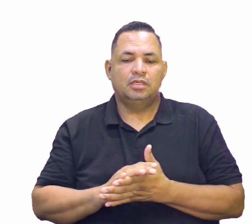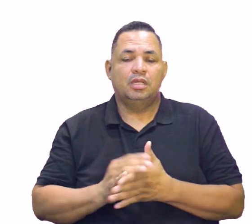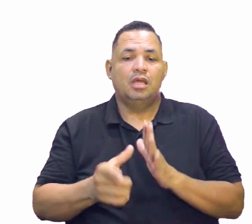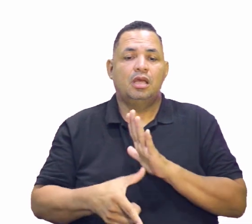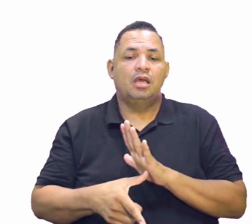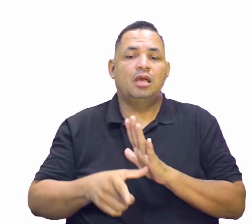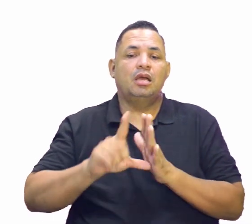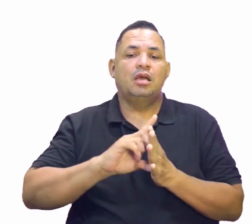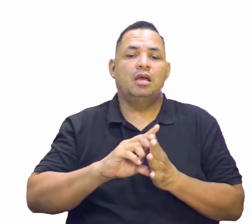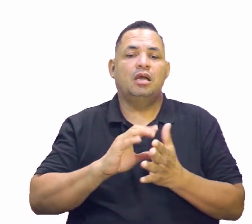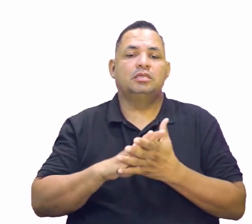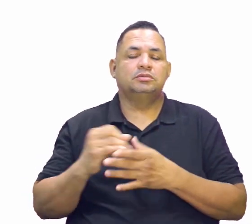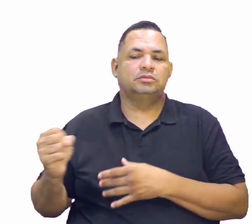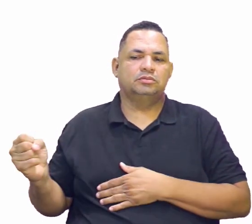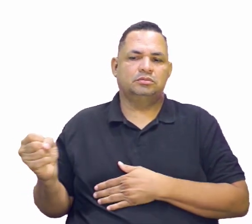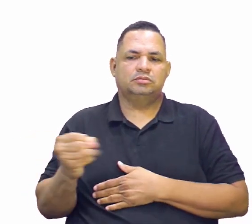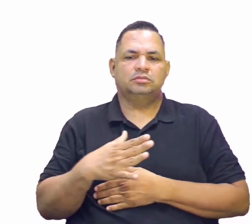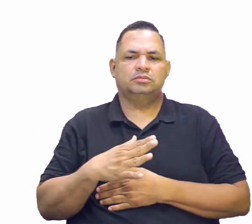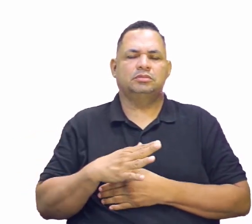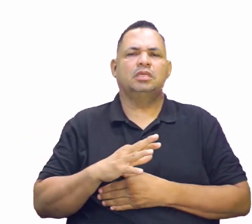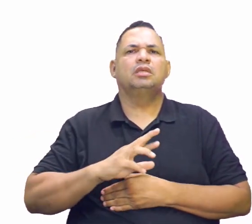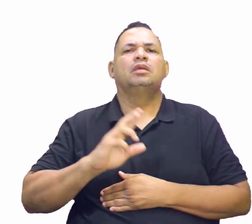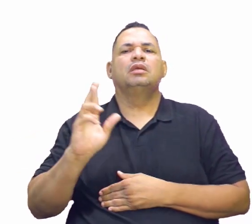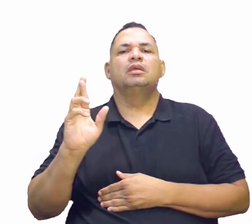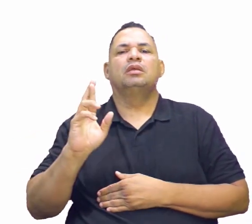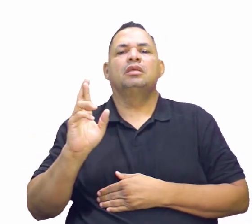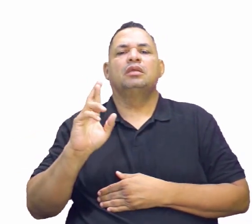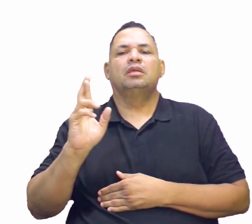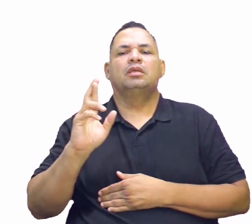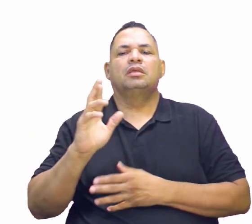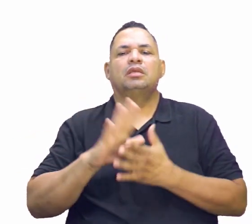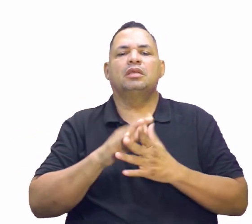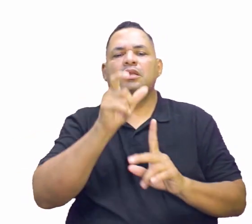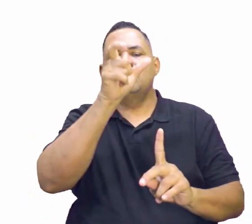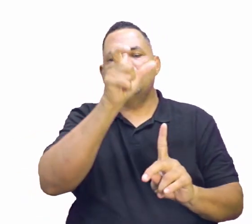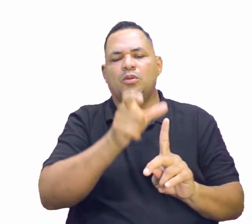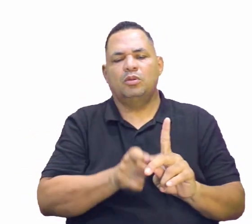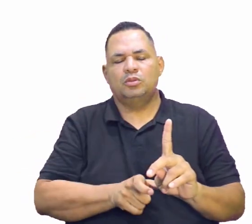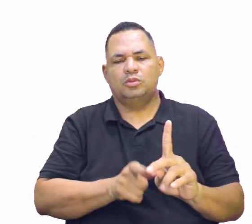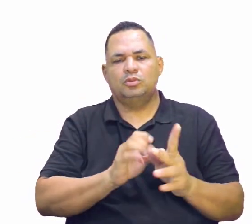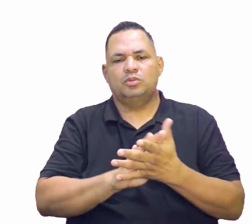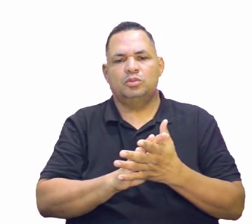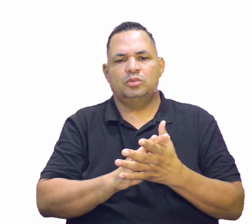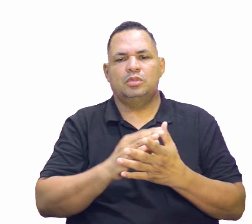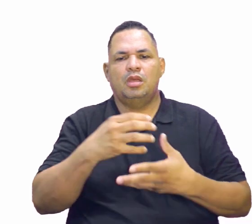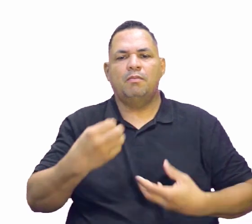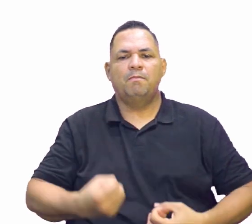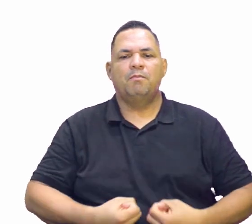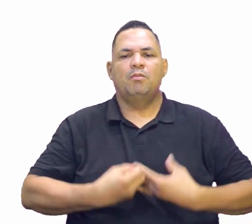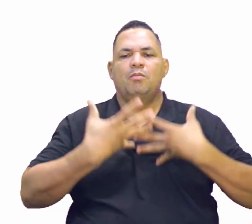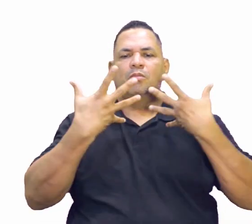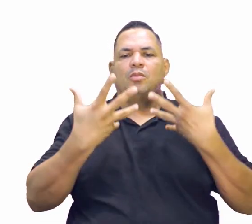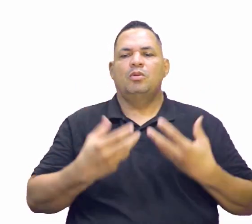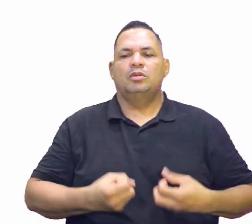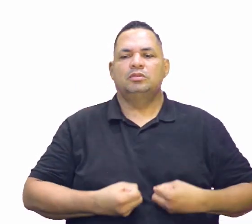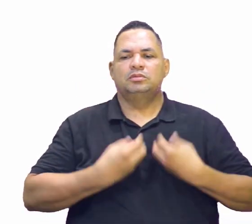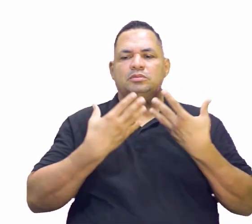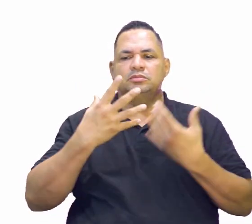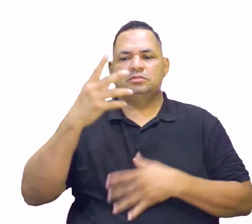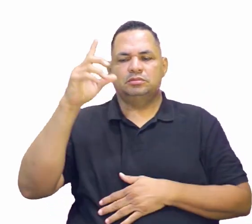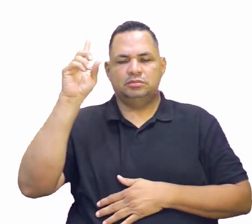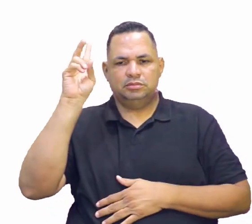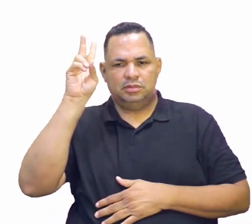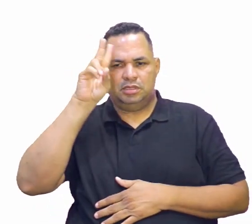Quem que se destacava na poesia? Augusto dos Anjos. Lembra daqueles termos científicos que